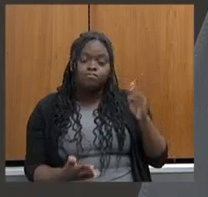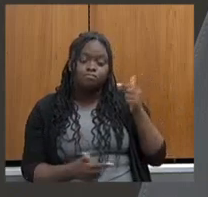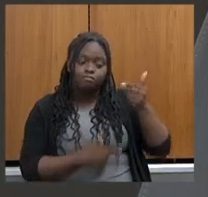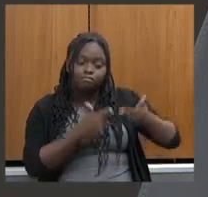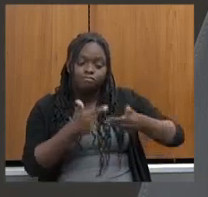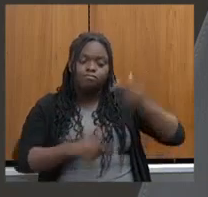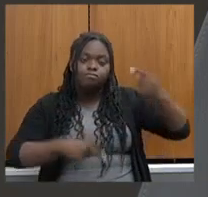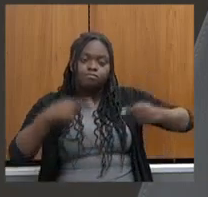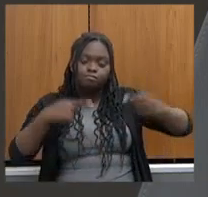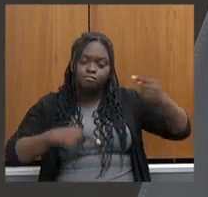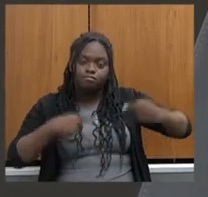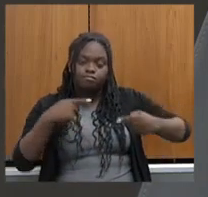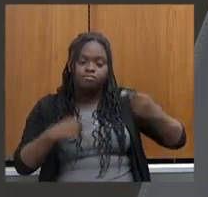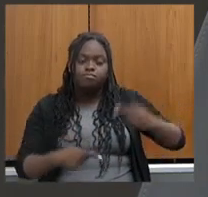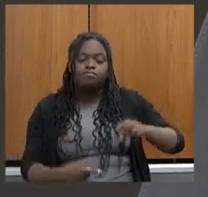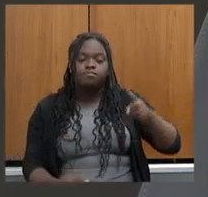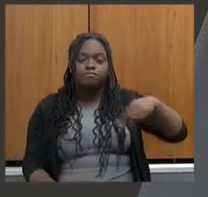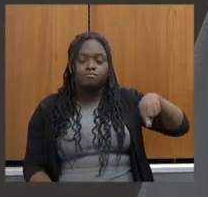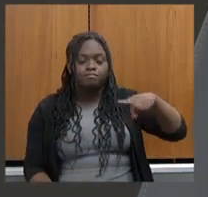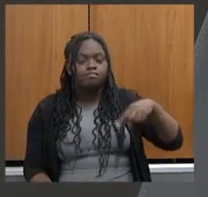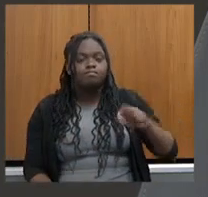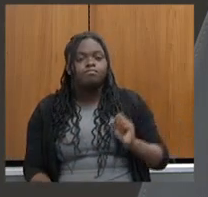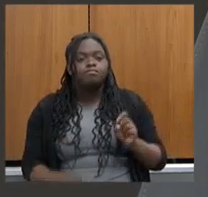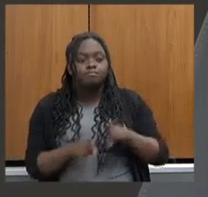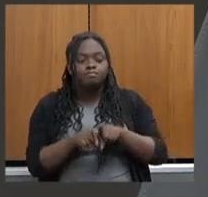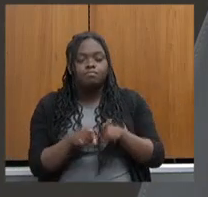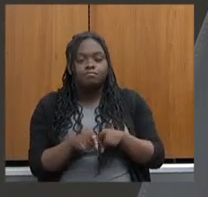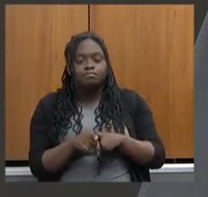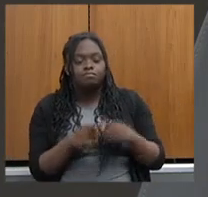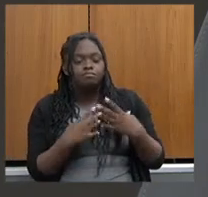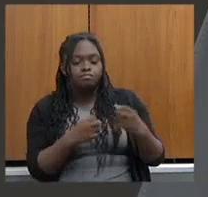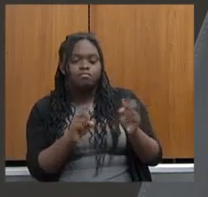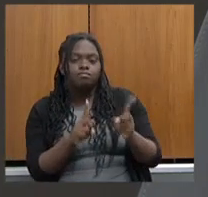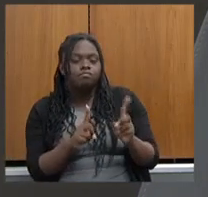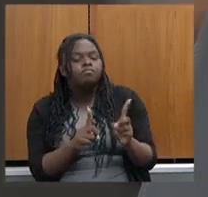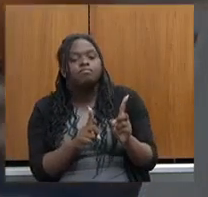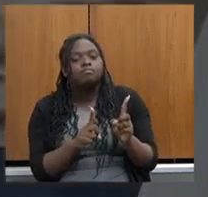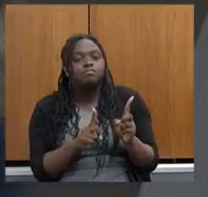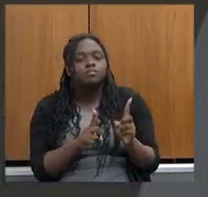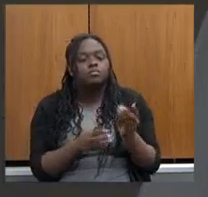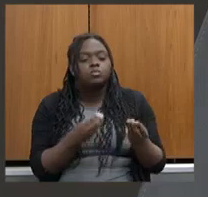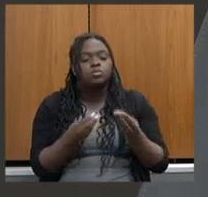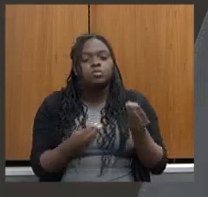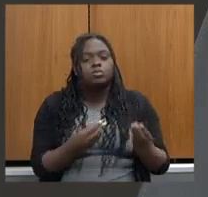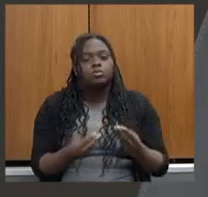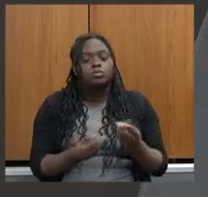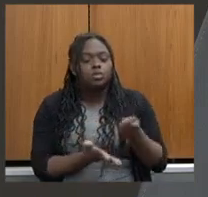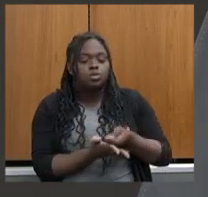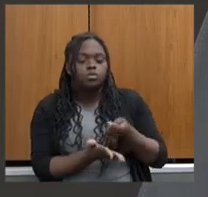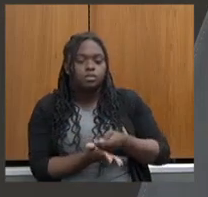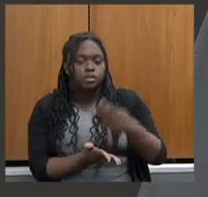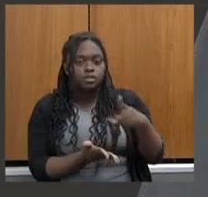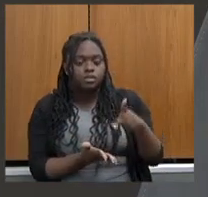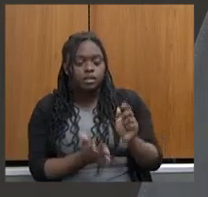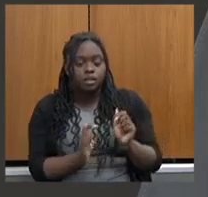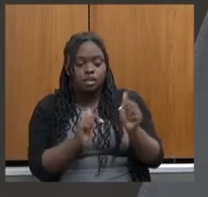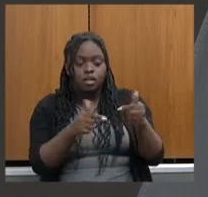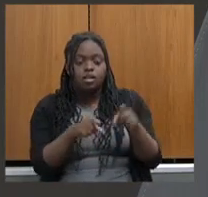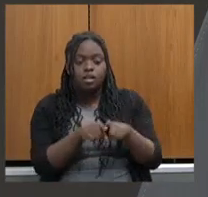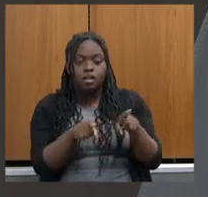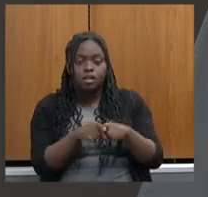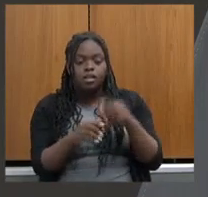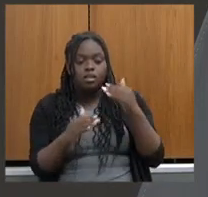político partidária ser patentemente desidioso no cumprimento dos deveres do cargo e proceder de modo